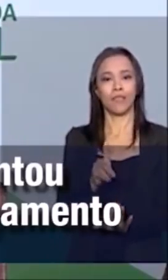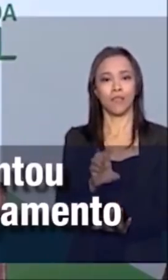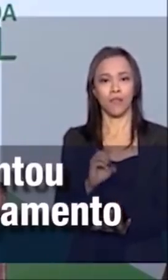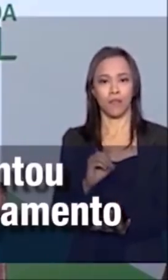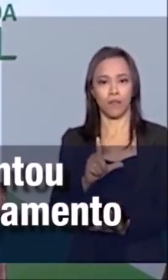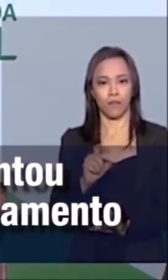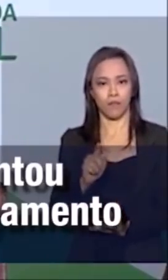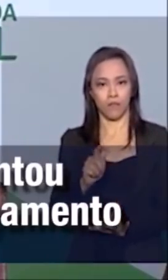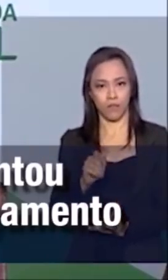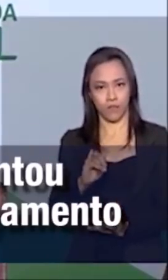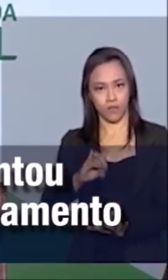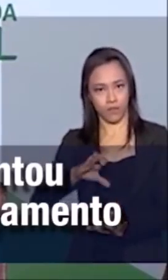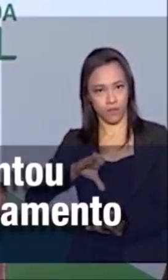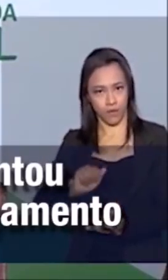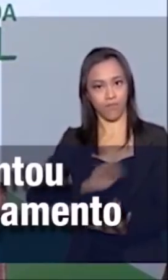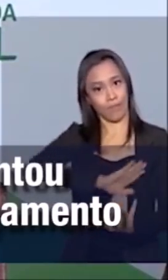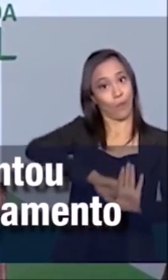porque